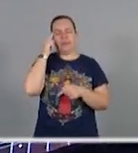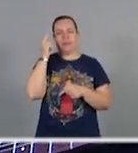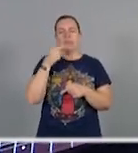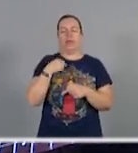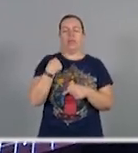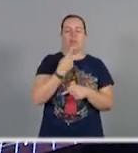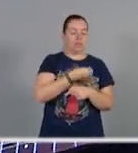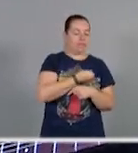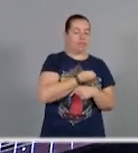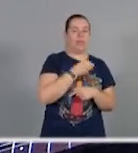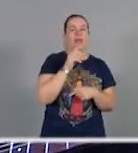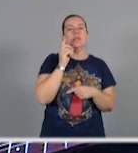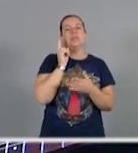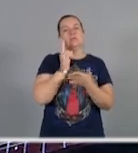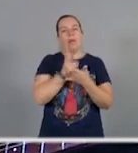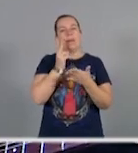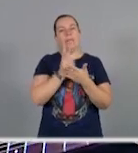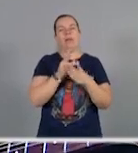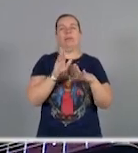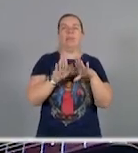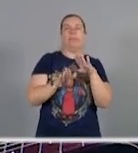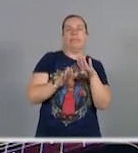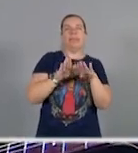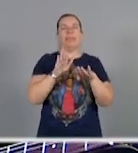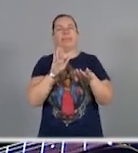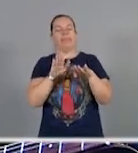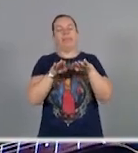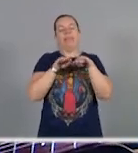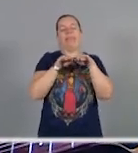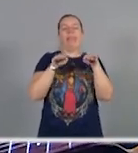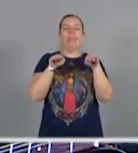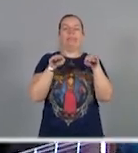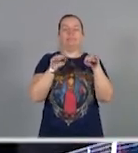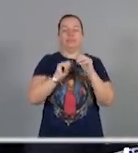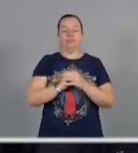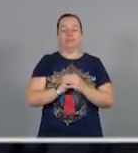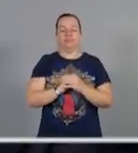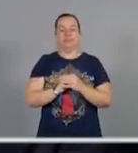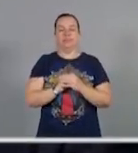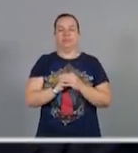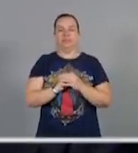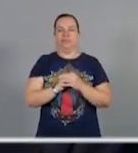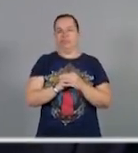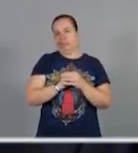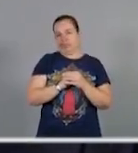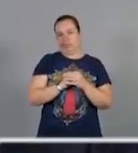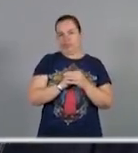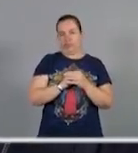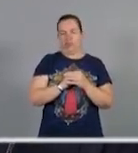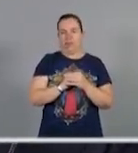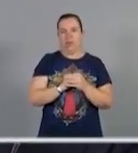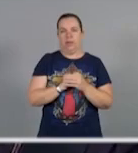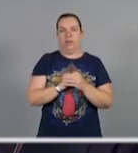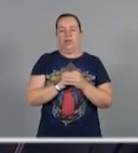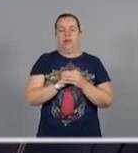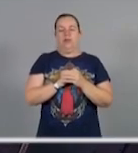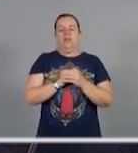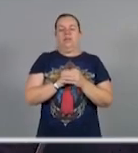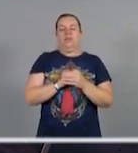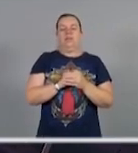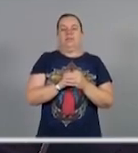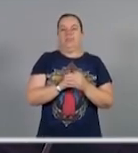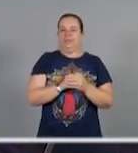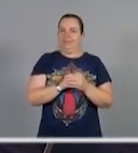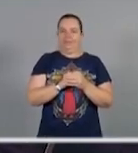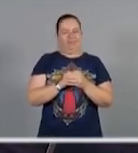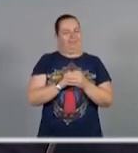médio. Nós queremos sempre aquilo, uma coisa bem linear. Não se iluda,